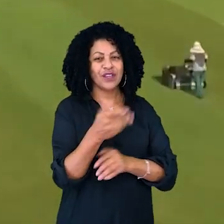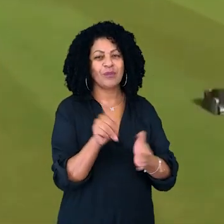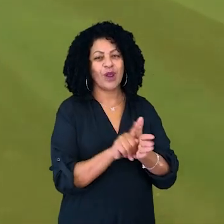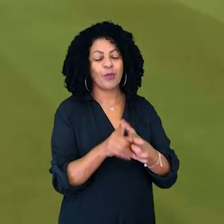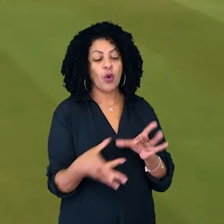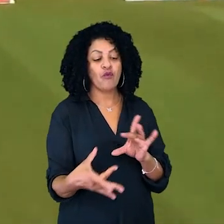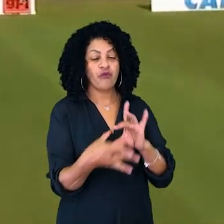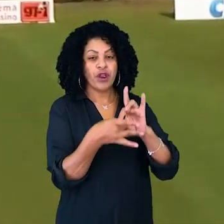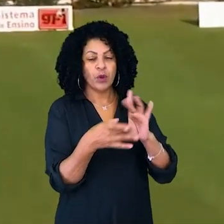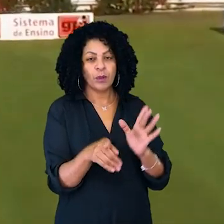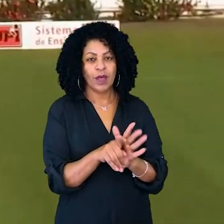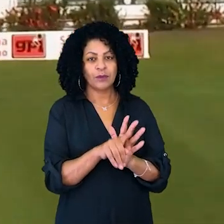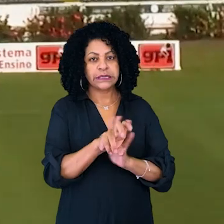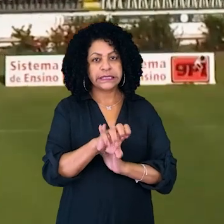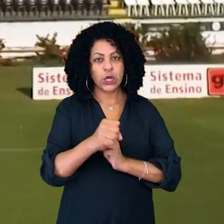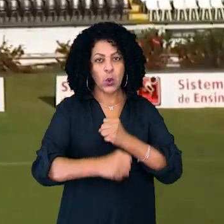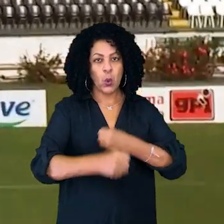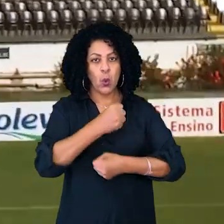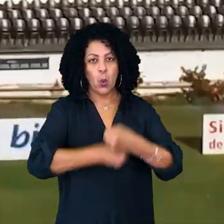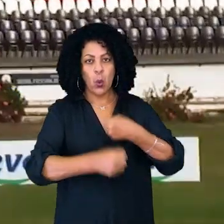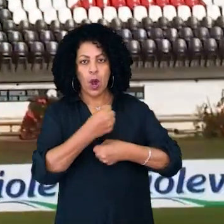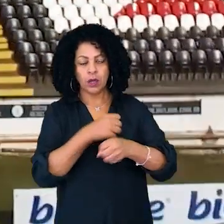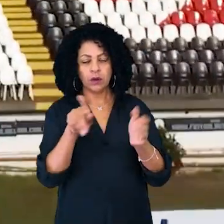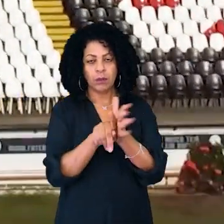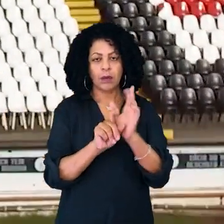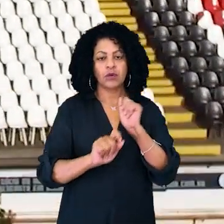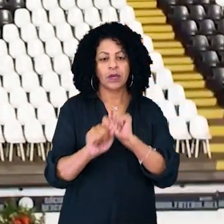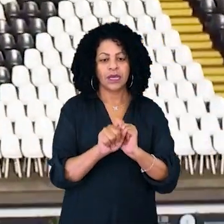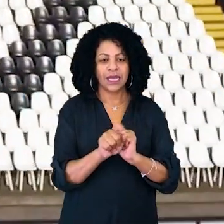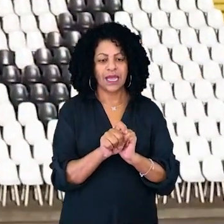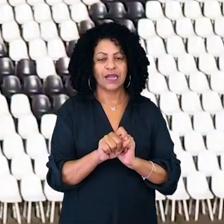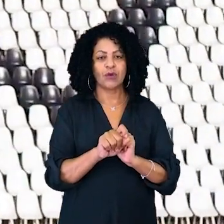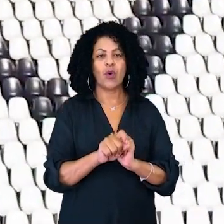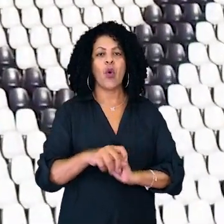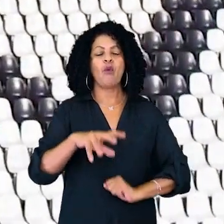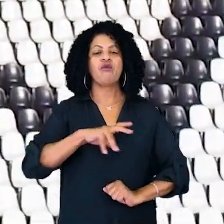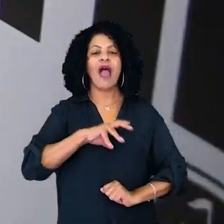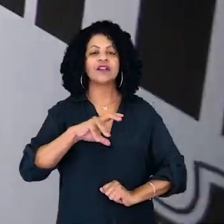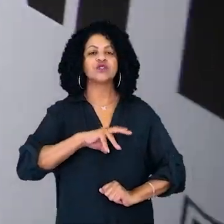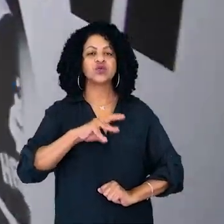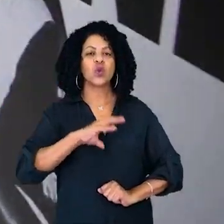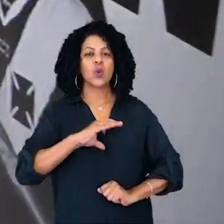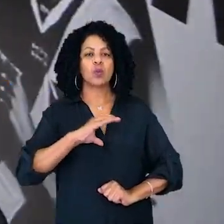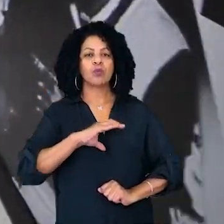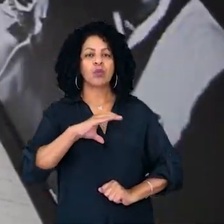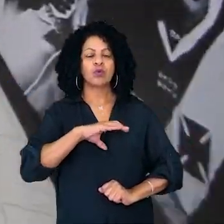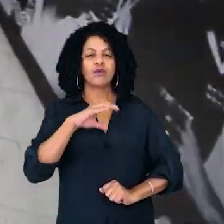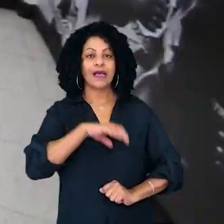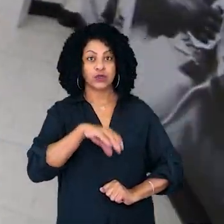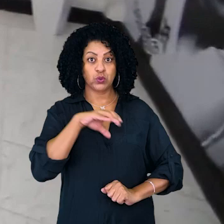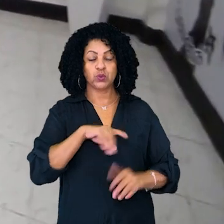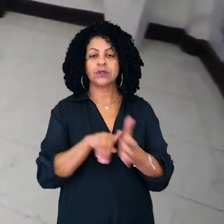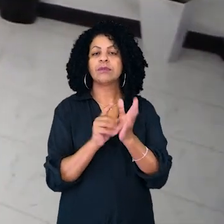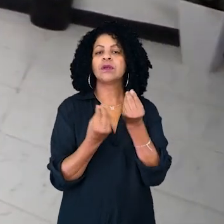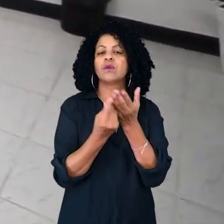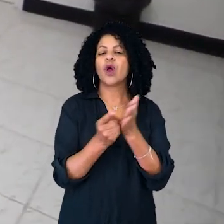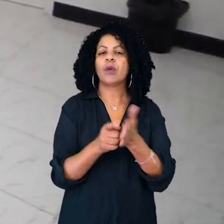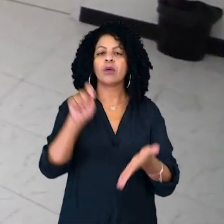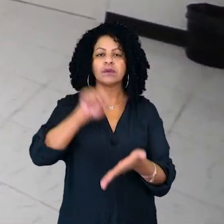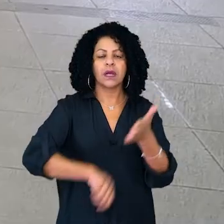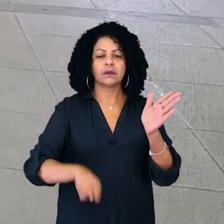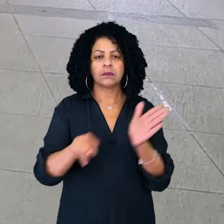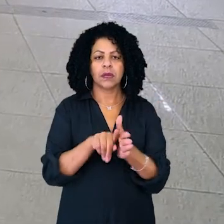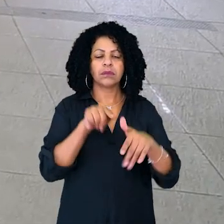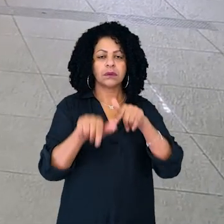reconhecimento de vínculo de emprego de 5 anos com o Clube de Regatas Vasco da Gama. Também requeria a anulação do contrato